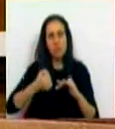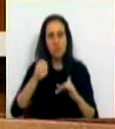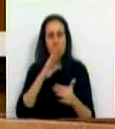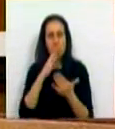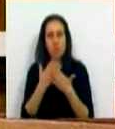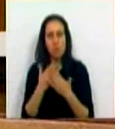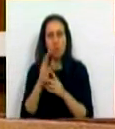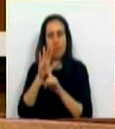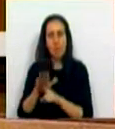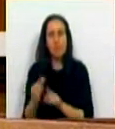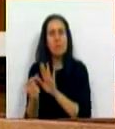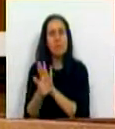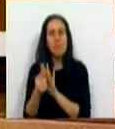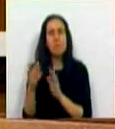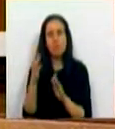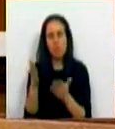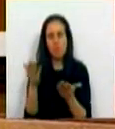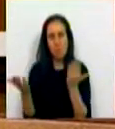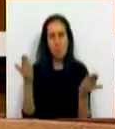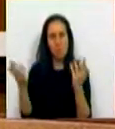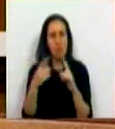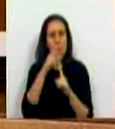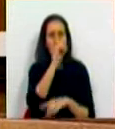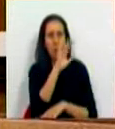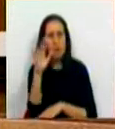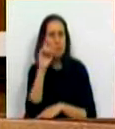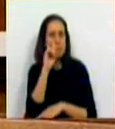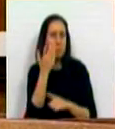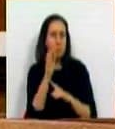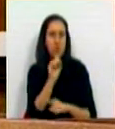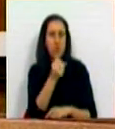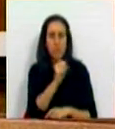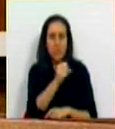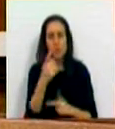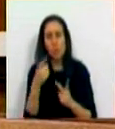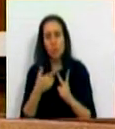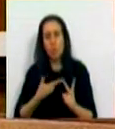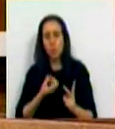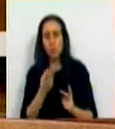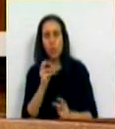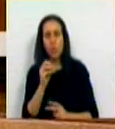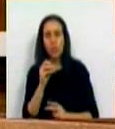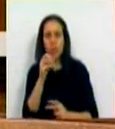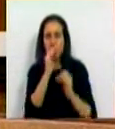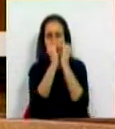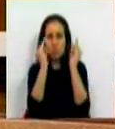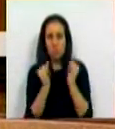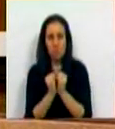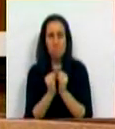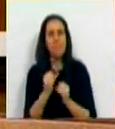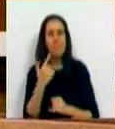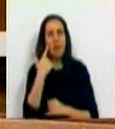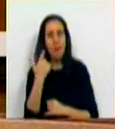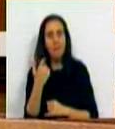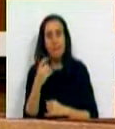discriminada negativamente em relação a outras áreas protegidas, como Gerês ou o Douro Internacional. Entendemos que o apoio à gestão